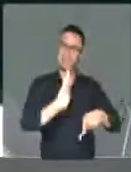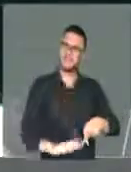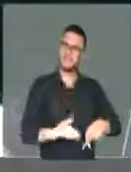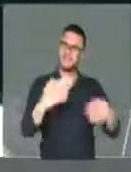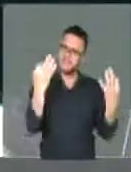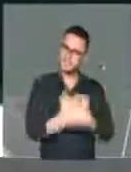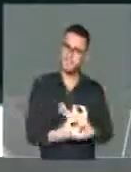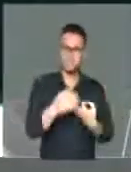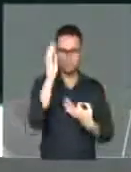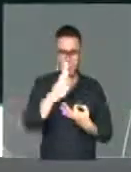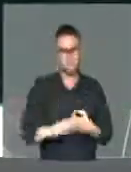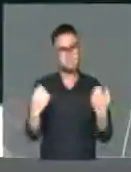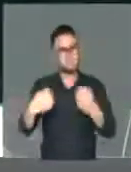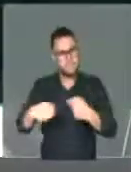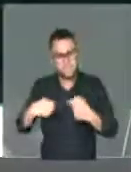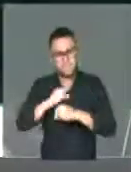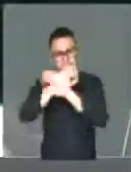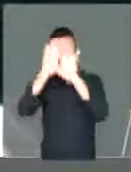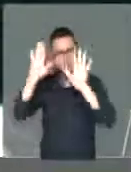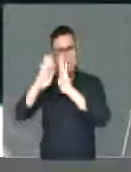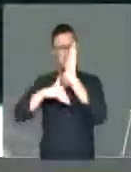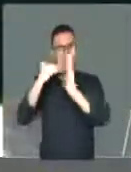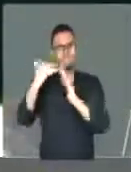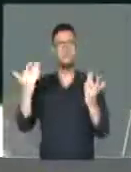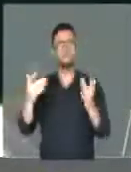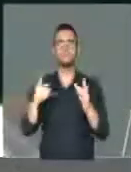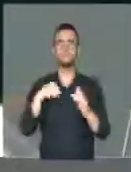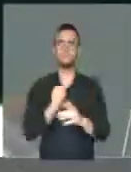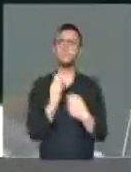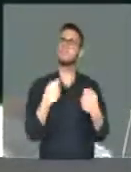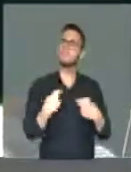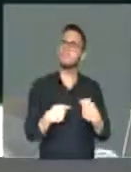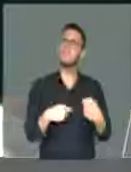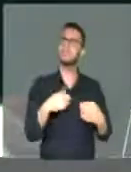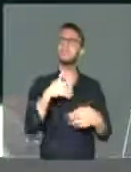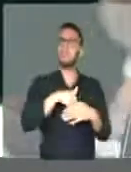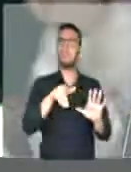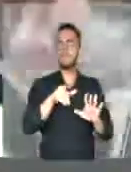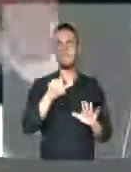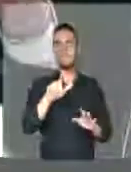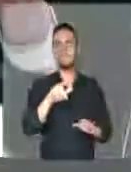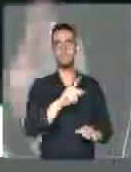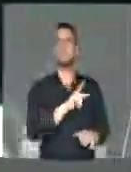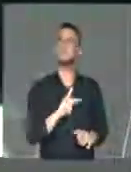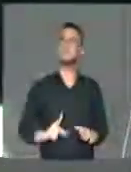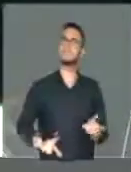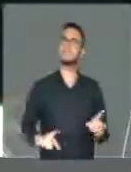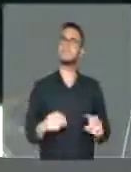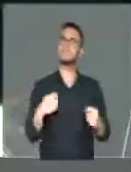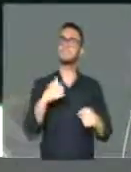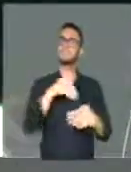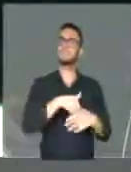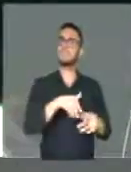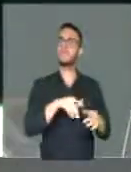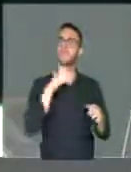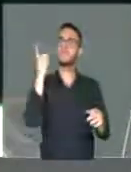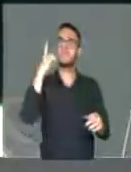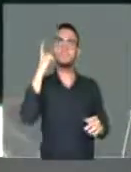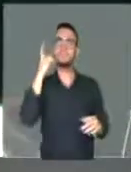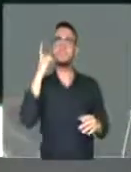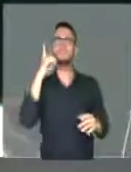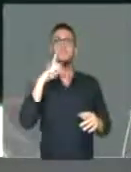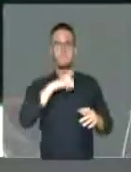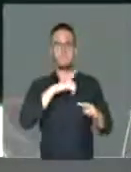que ser passado a limpo. E nós teríamos que votar uma lei aqui, meu nobre presidente Rodrigo Pacheco, que deputado que estivesse